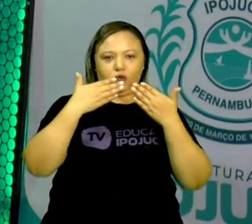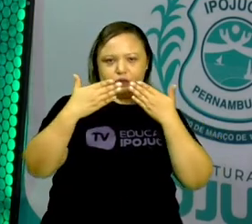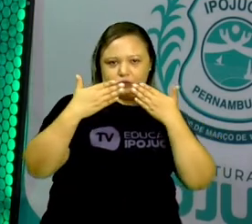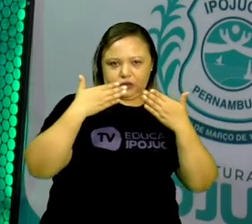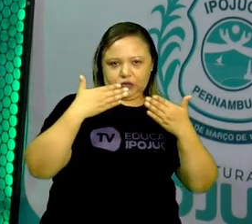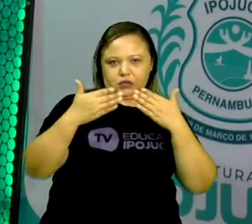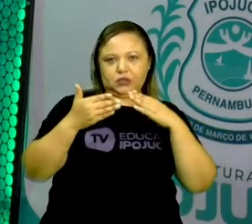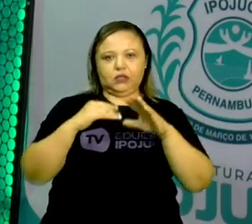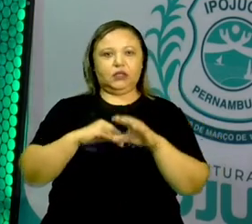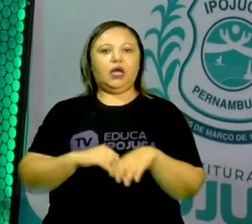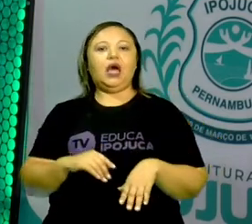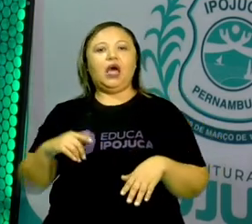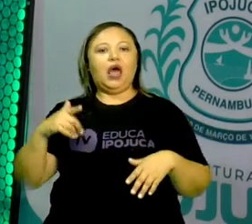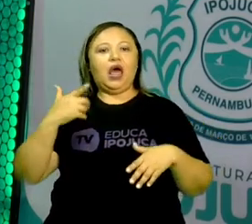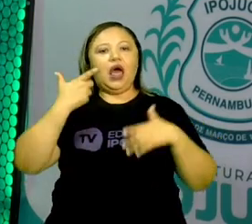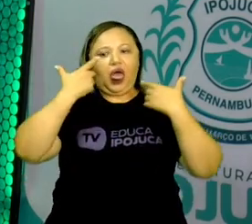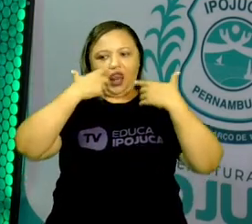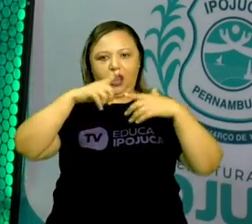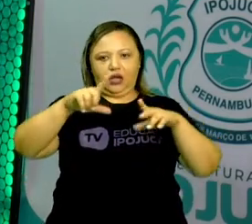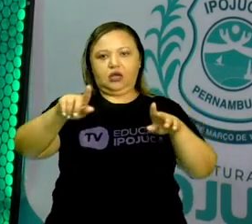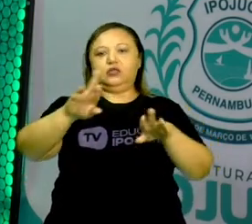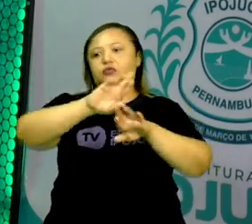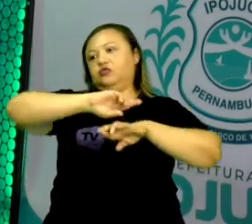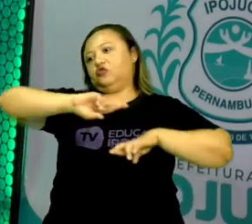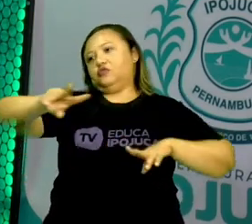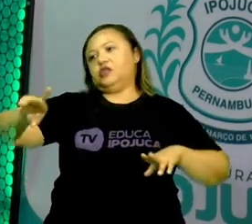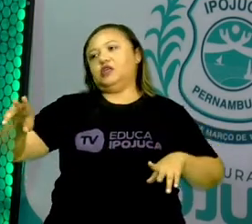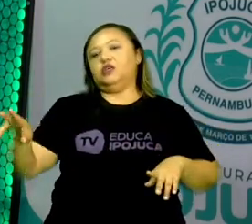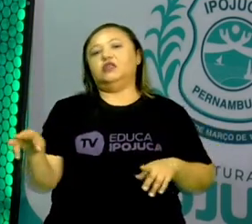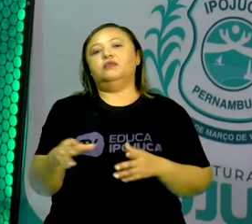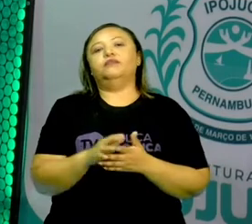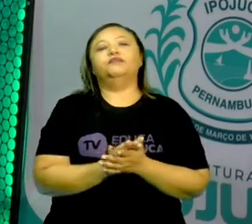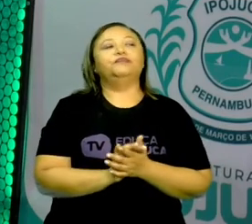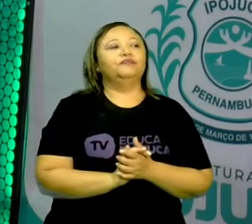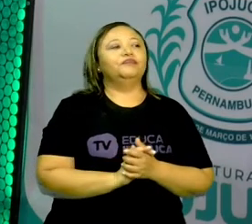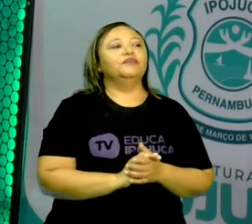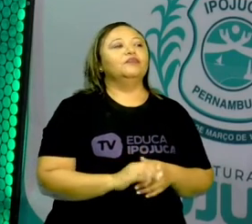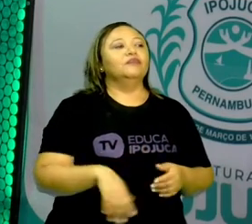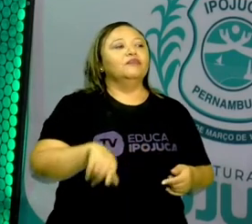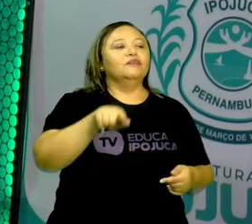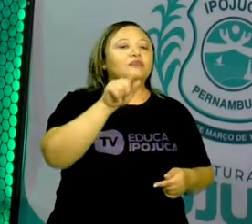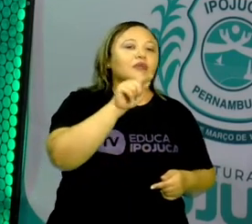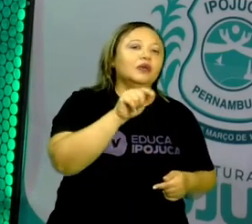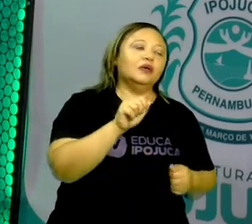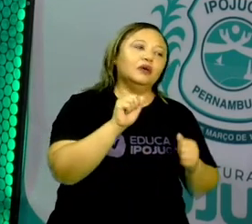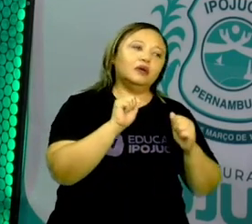posso usar aí as outras variações da língua.